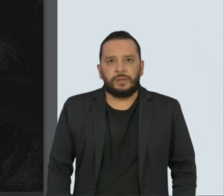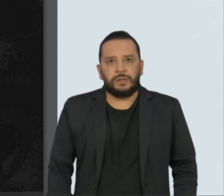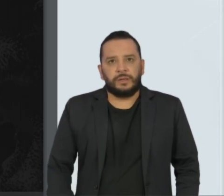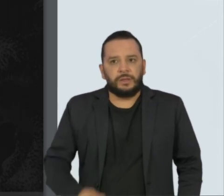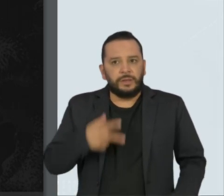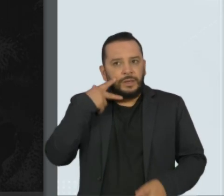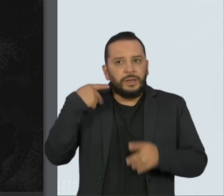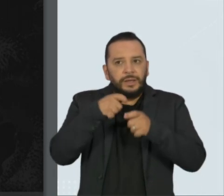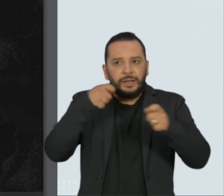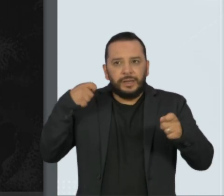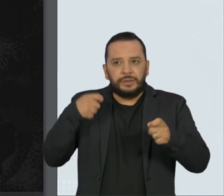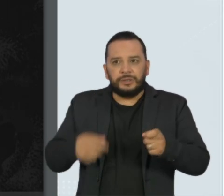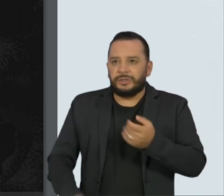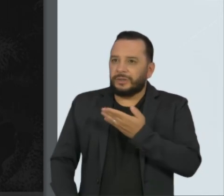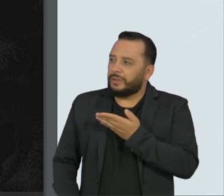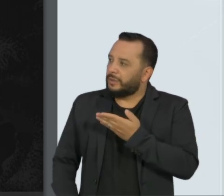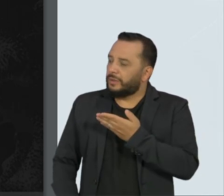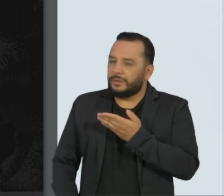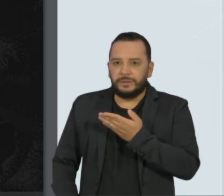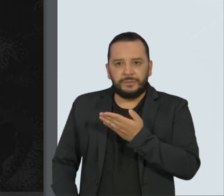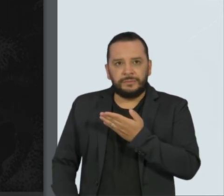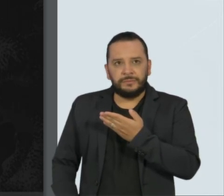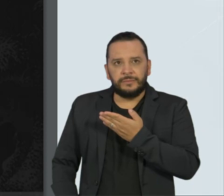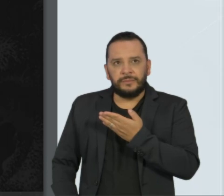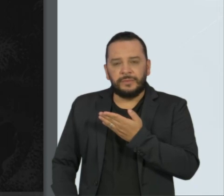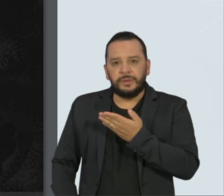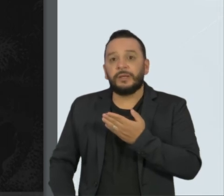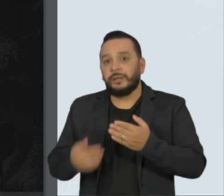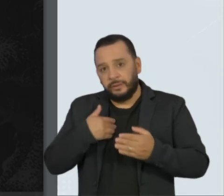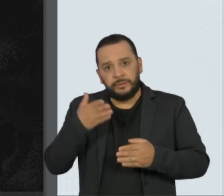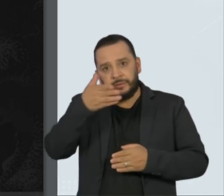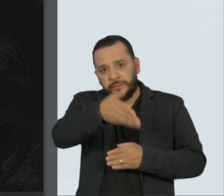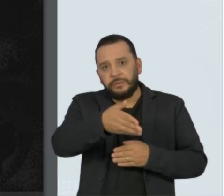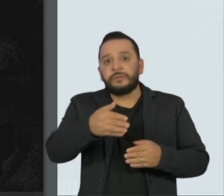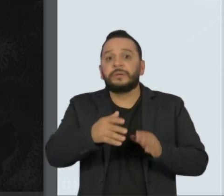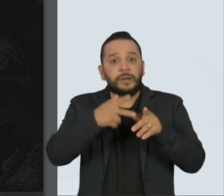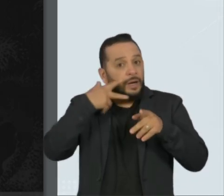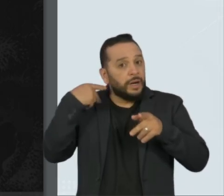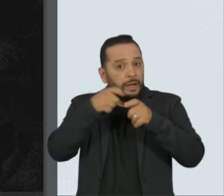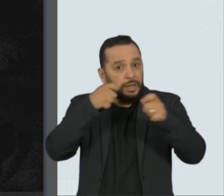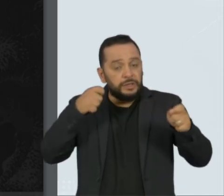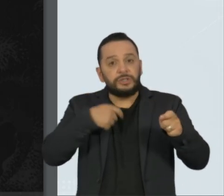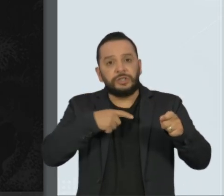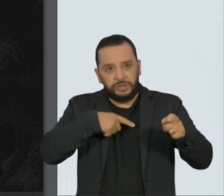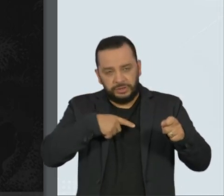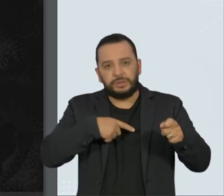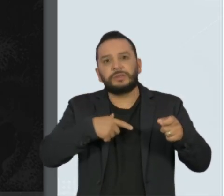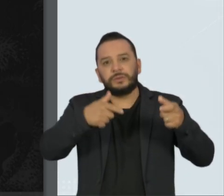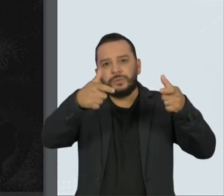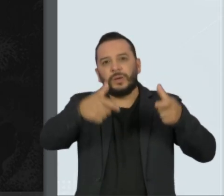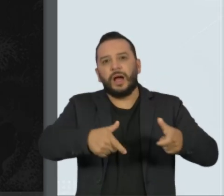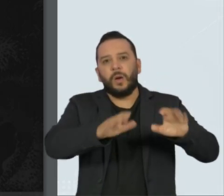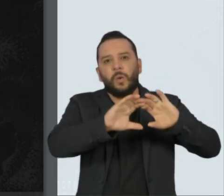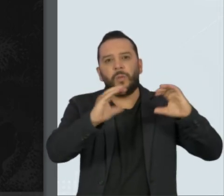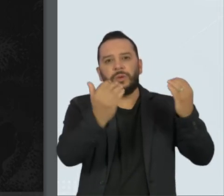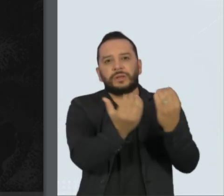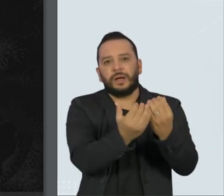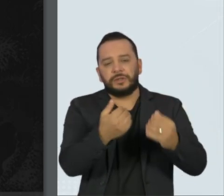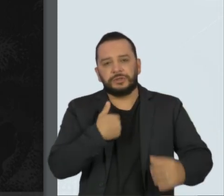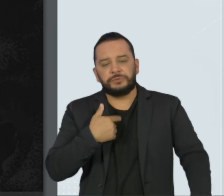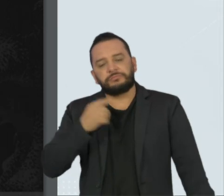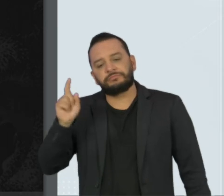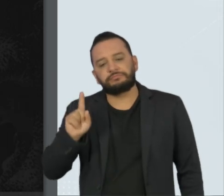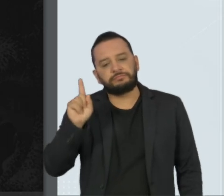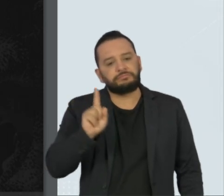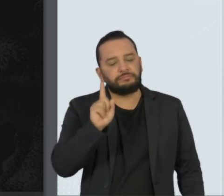Indígenas. Fomos aí nessa aldeia indígena e tivemos a grata surpresa de